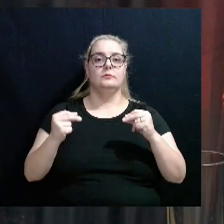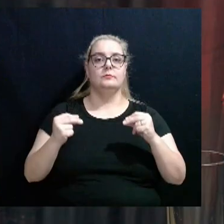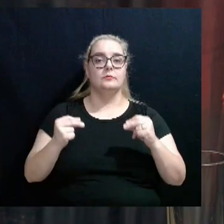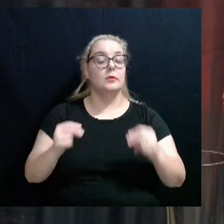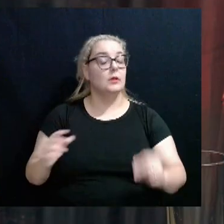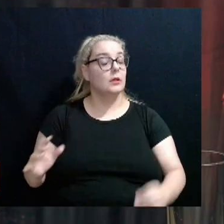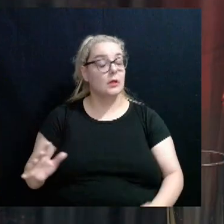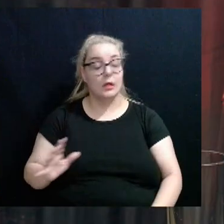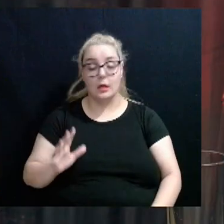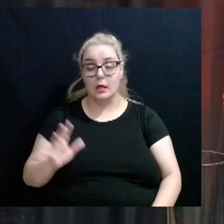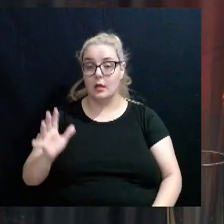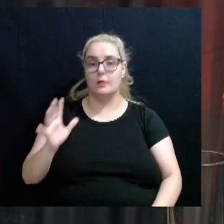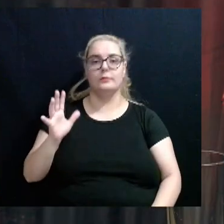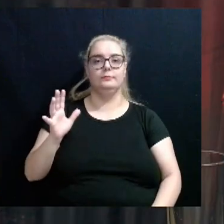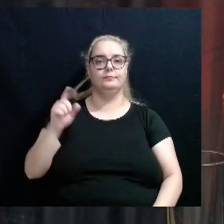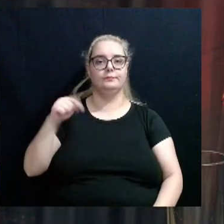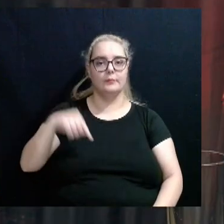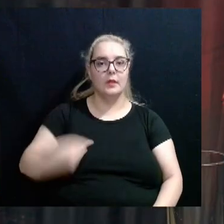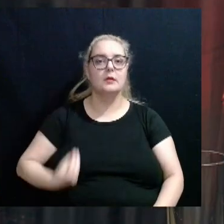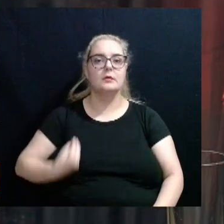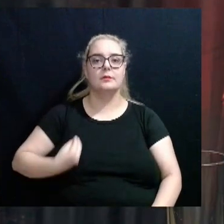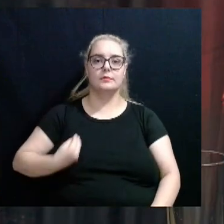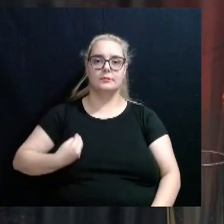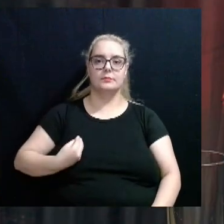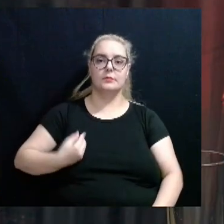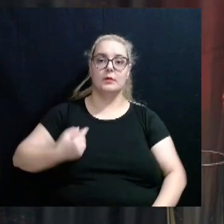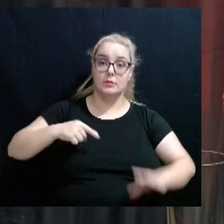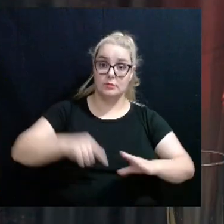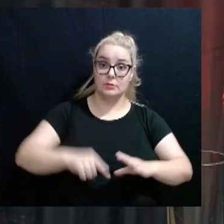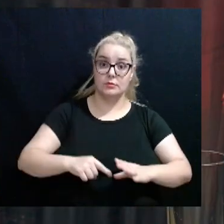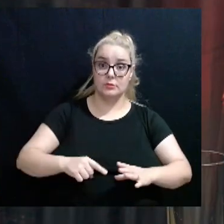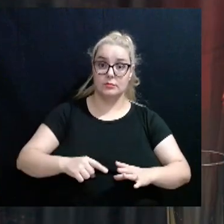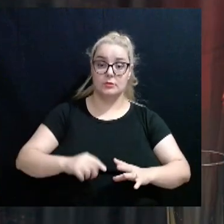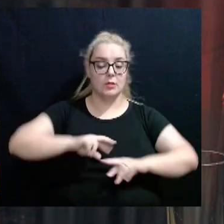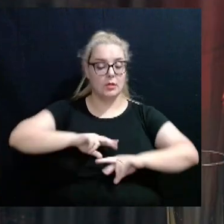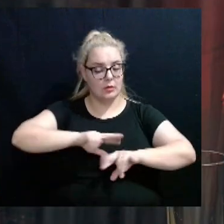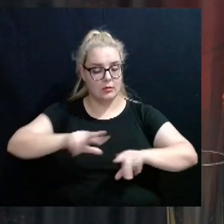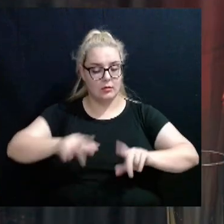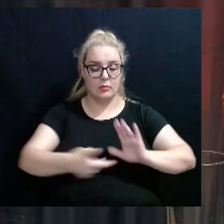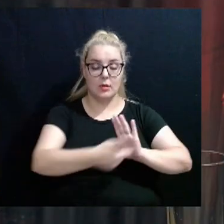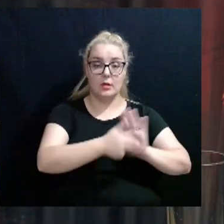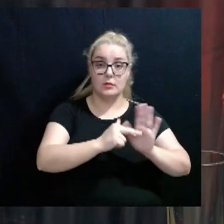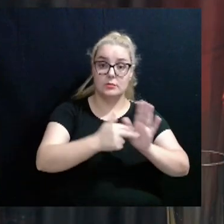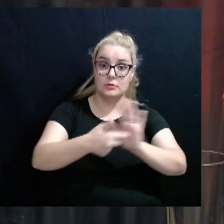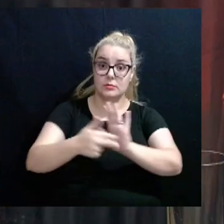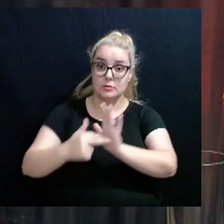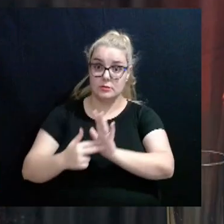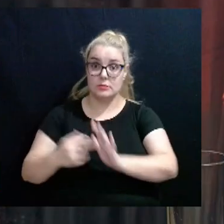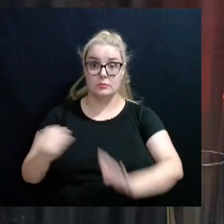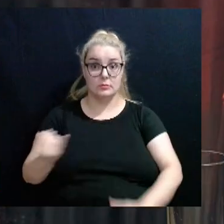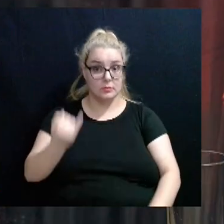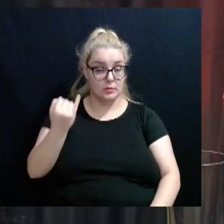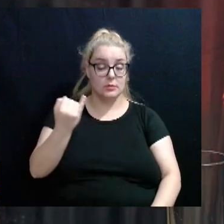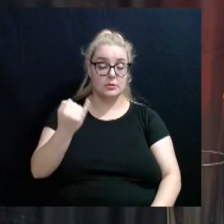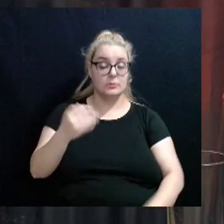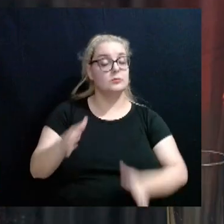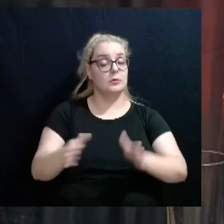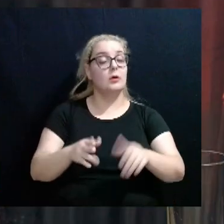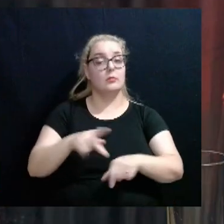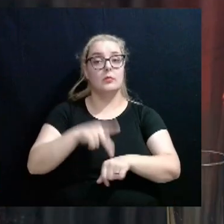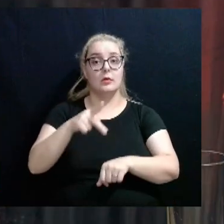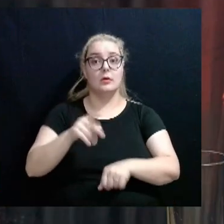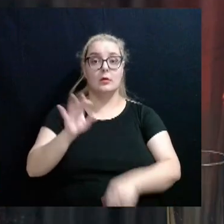essa vida precisa ser vivida de maneira intensa e carregada de significados. E o período pascal é um período propício para que